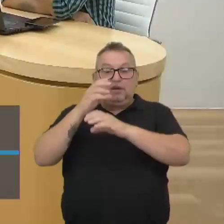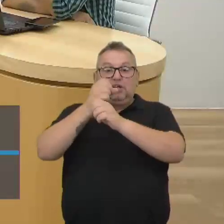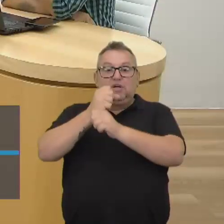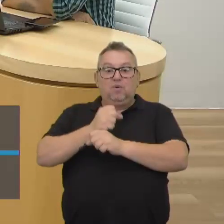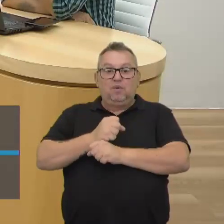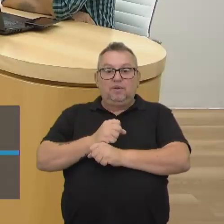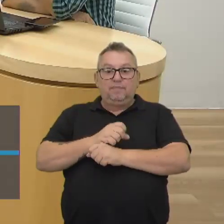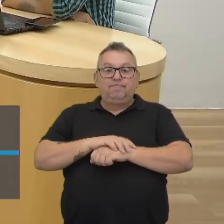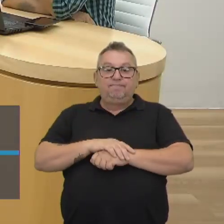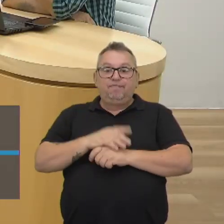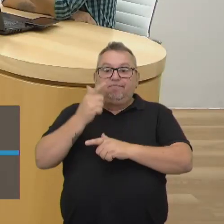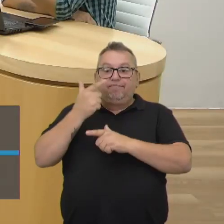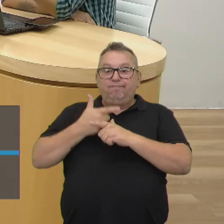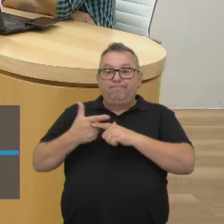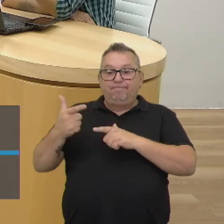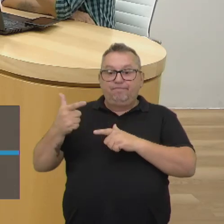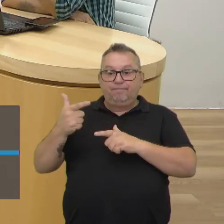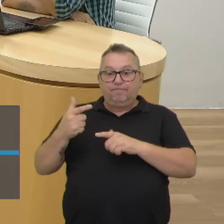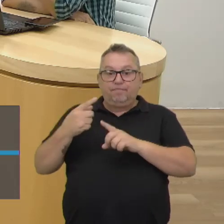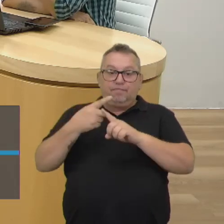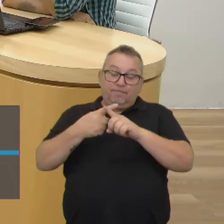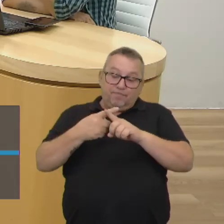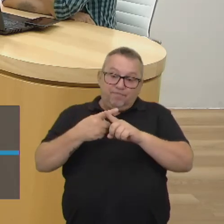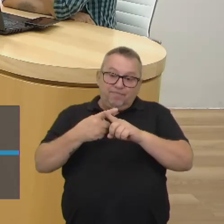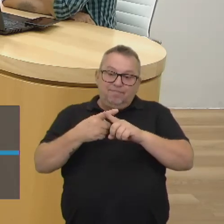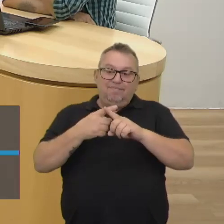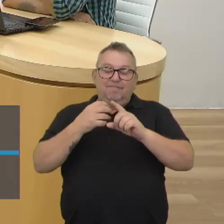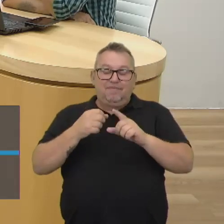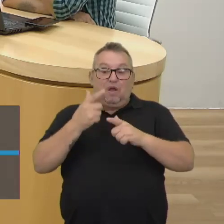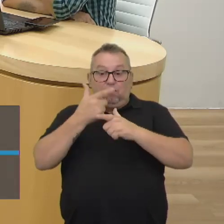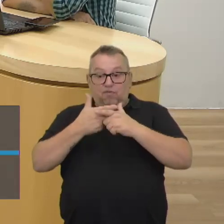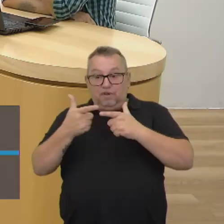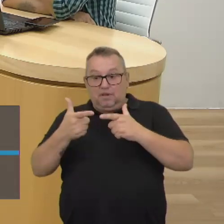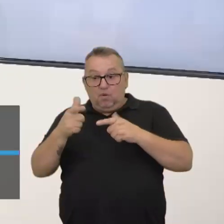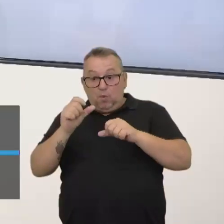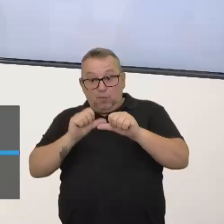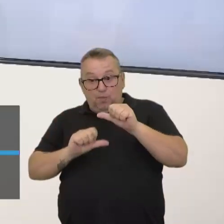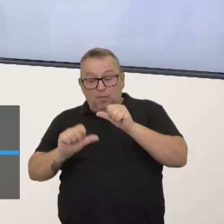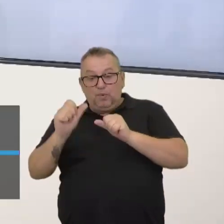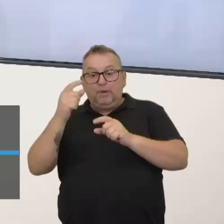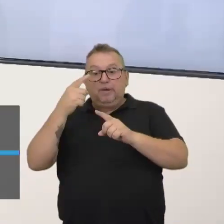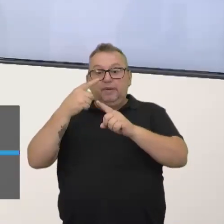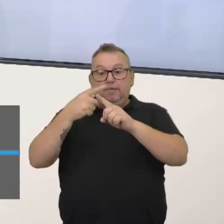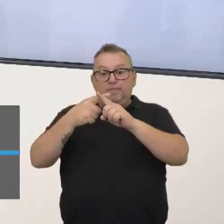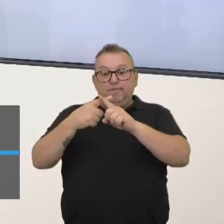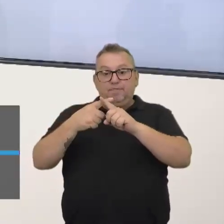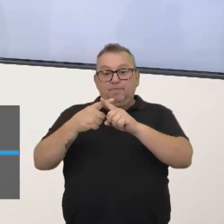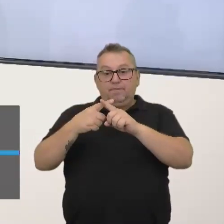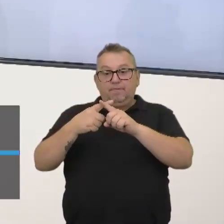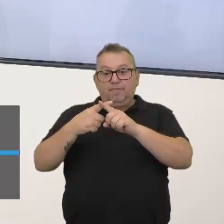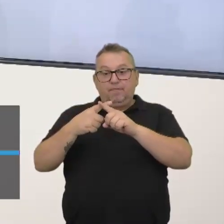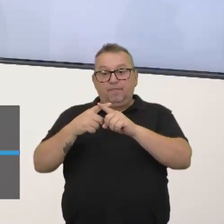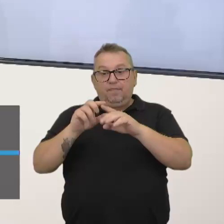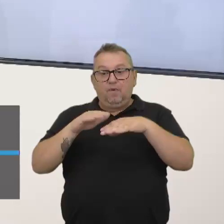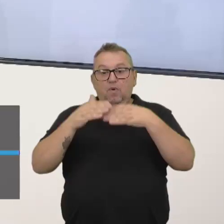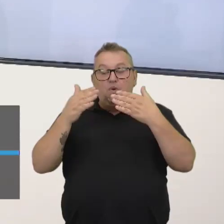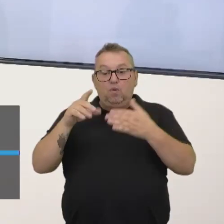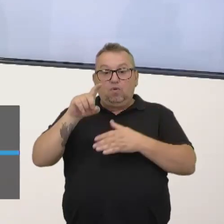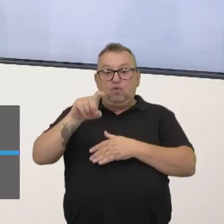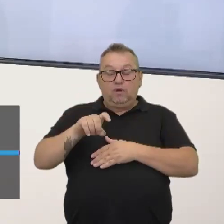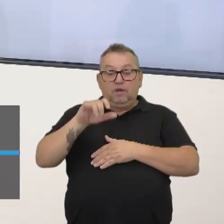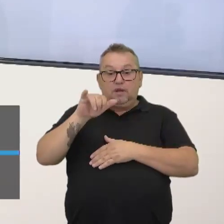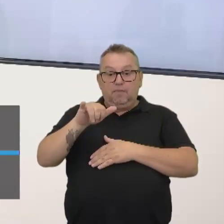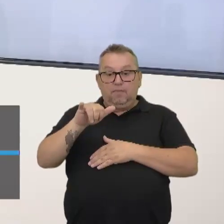que é a inversa da divisão? Multiplicação. Multiplicação. Então, veja, ó, quando essas duas grandezas, o relacionamento